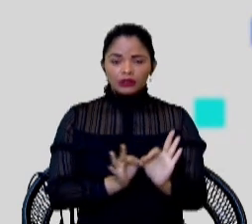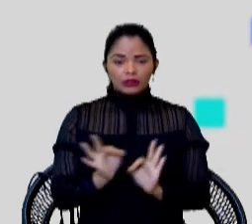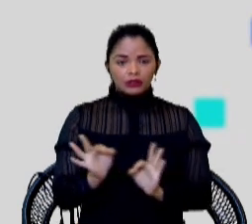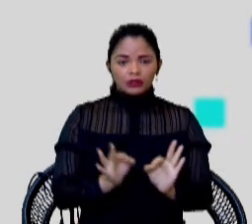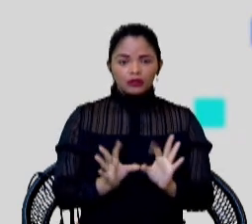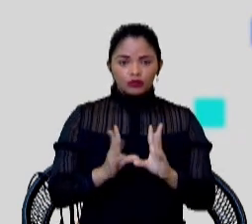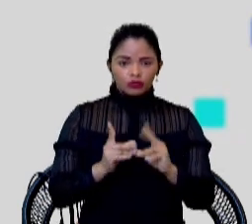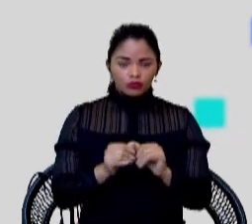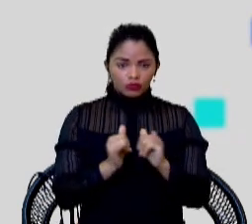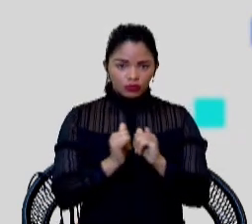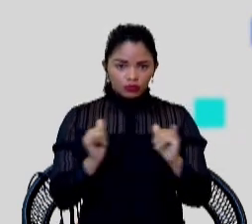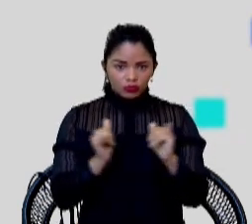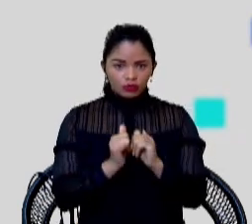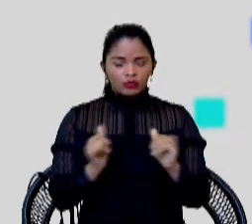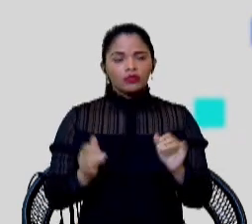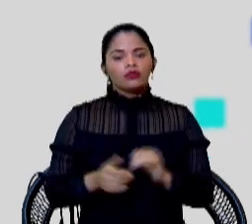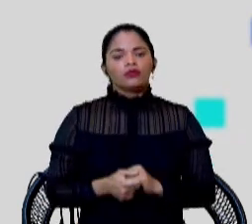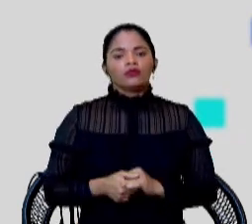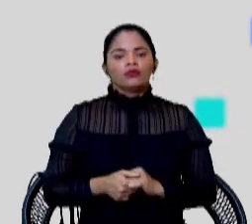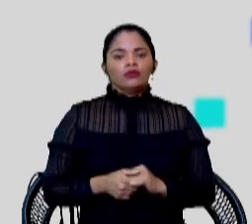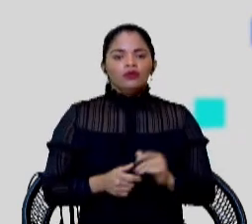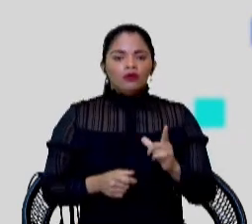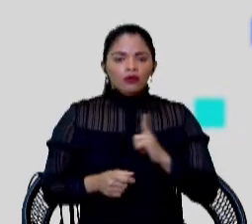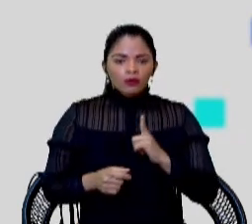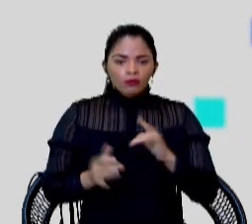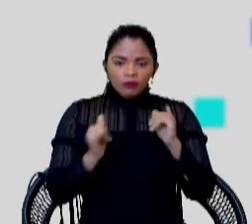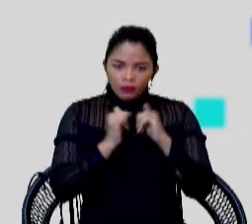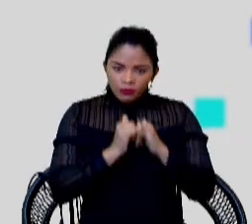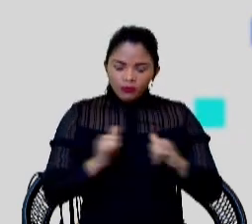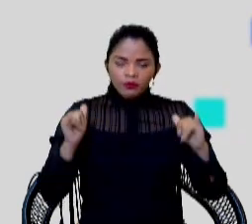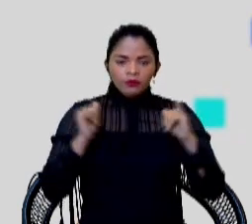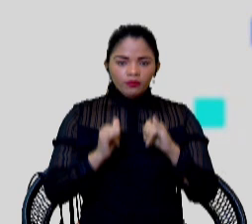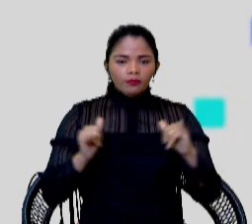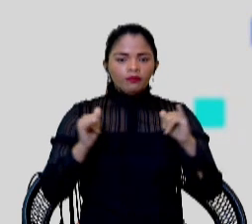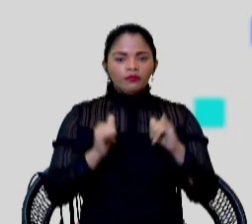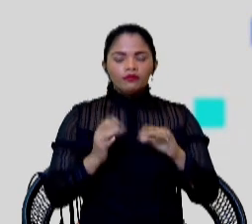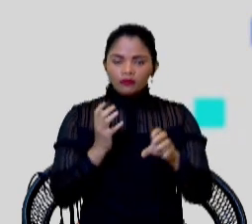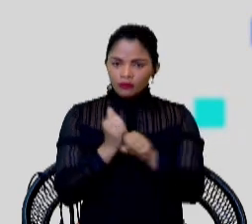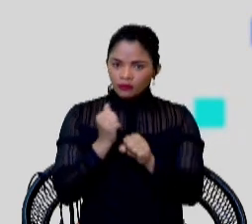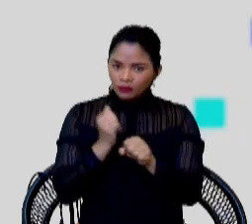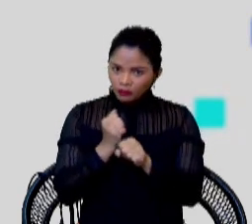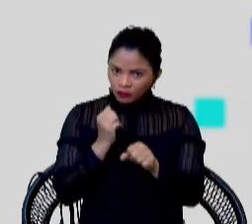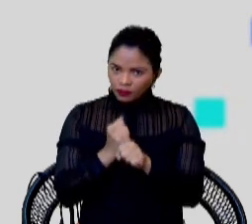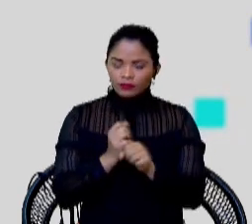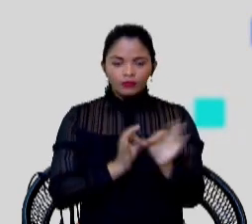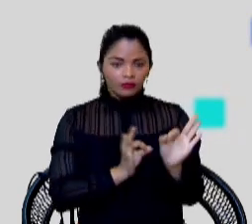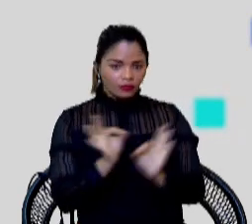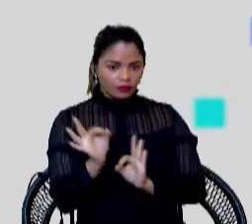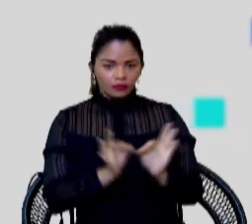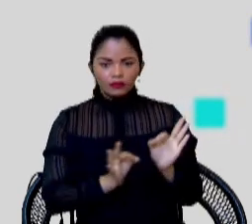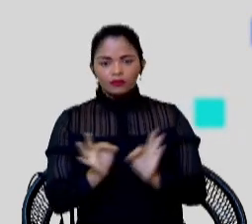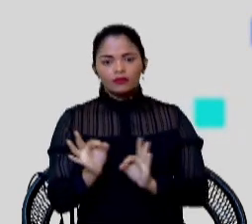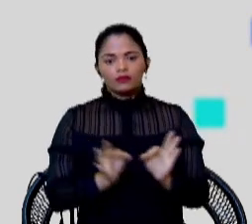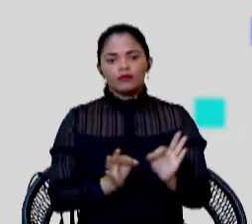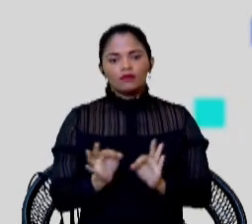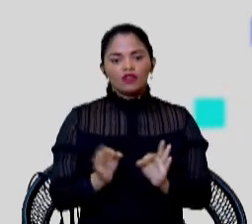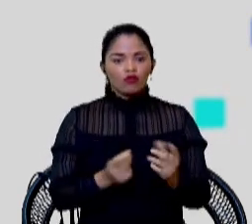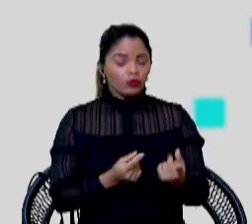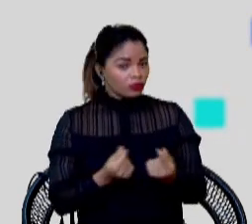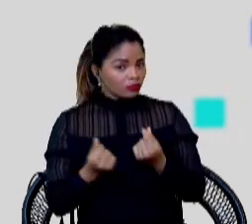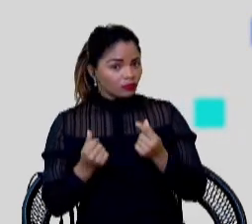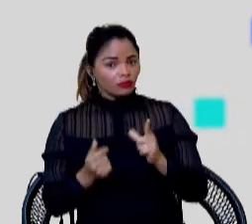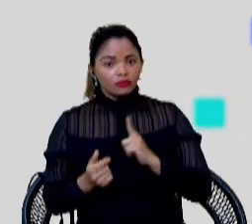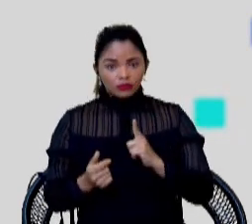esses dados aqui. Tá bom? A gente vem com um conjunto de anúncios, que é onde a gente vai falar o orçamento também, a programação. Então, quanto dinheiro que eu